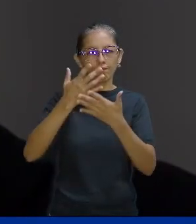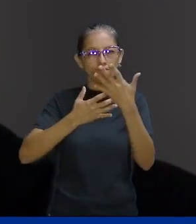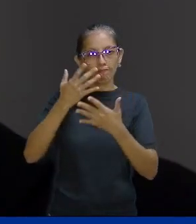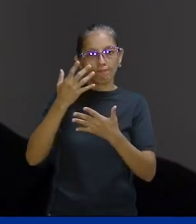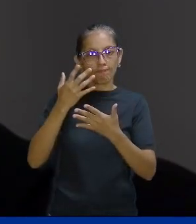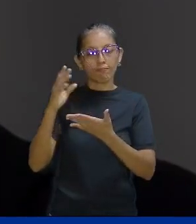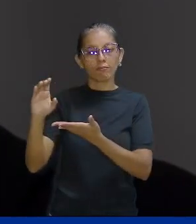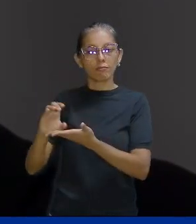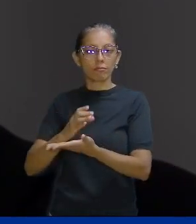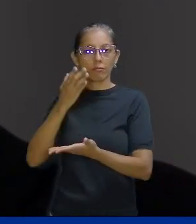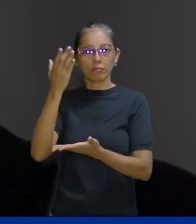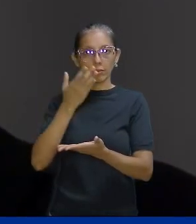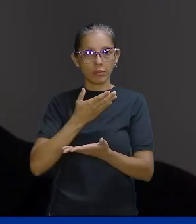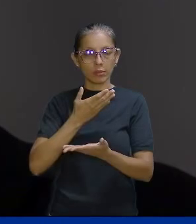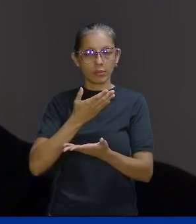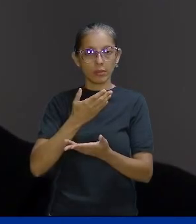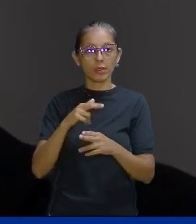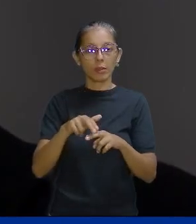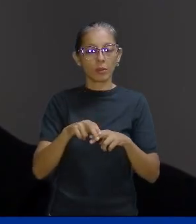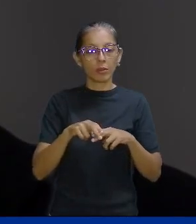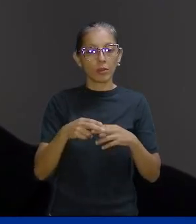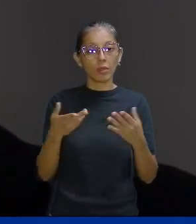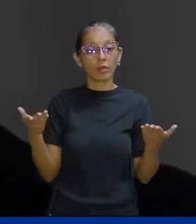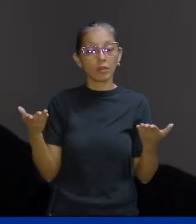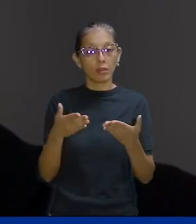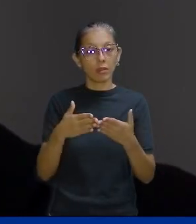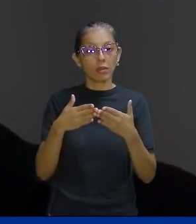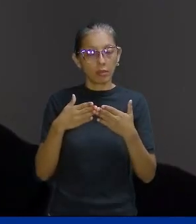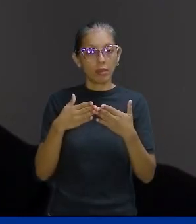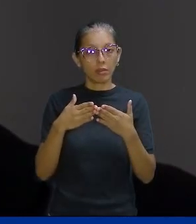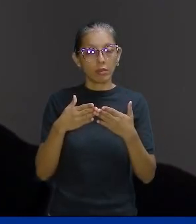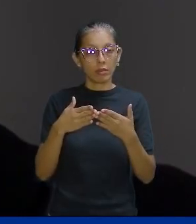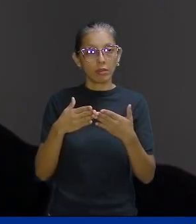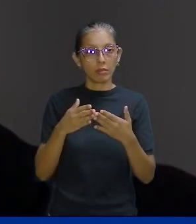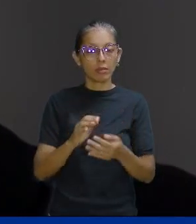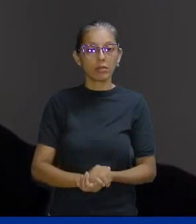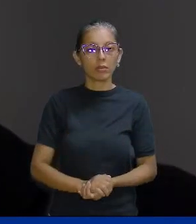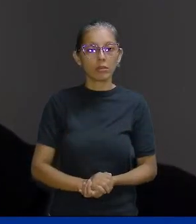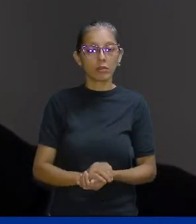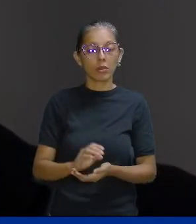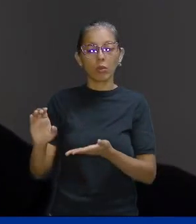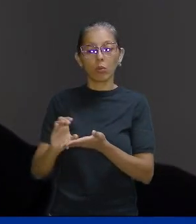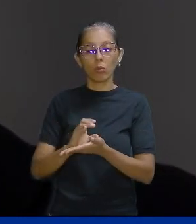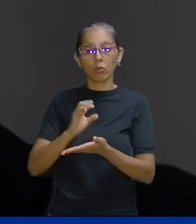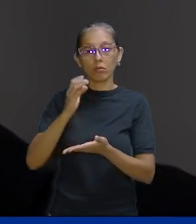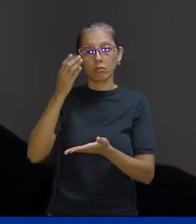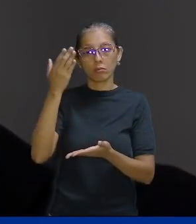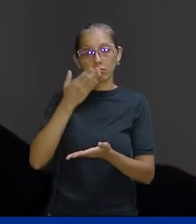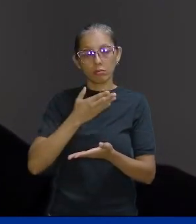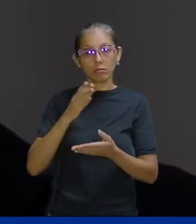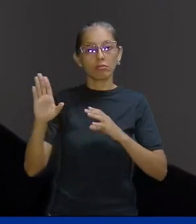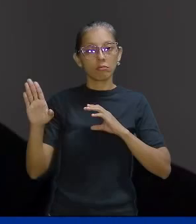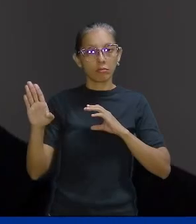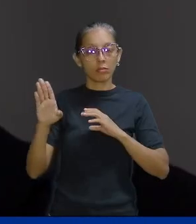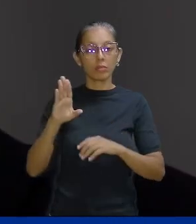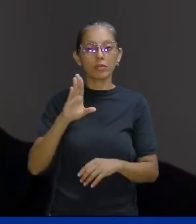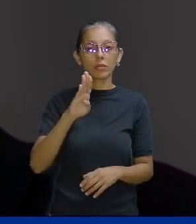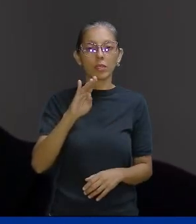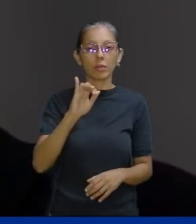É assim a reforma da sentença para que seja julgada desaprovada as contas de Bianca dos Passos